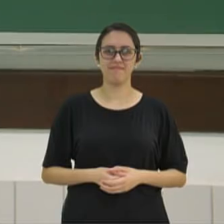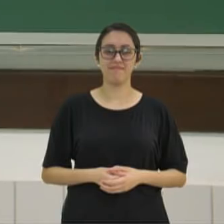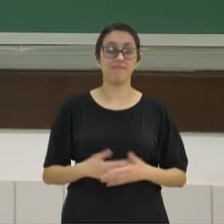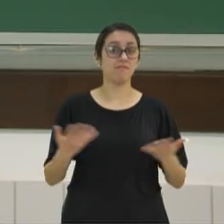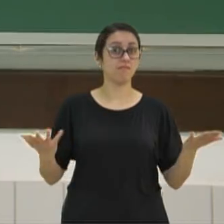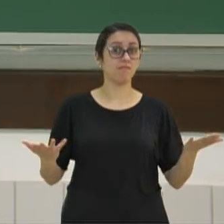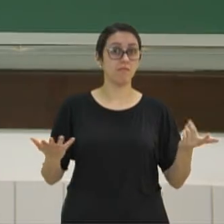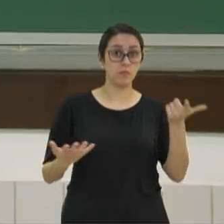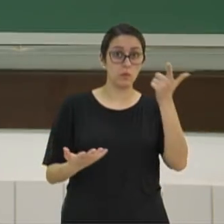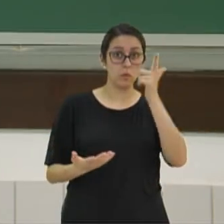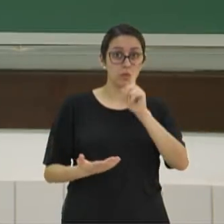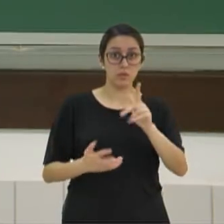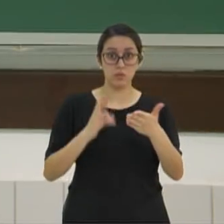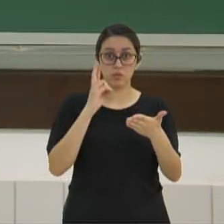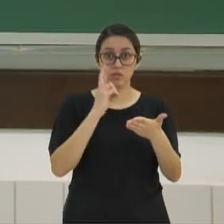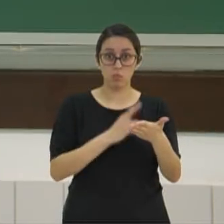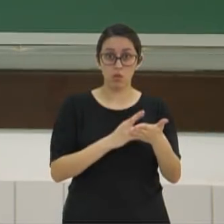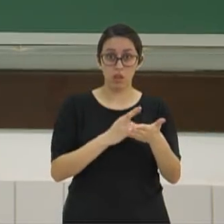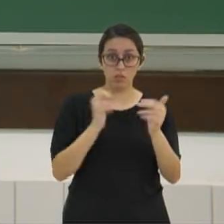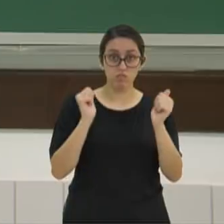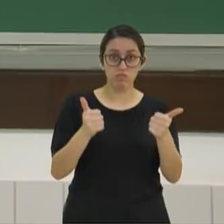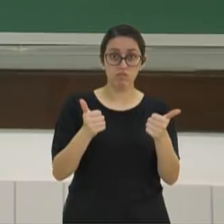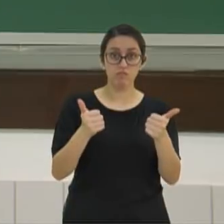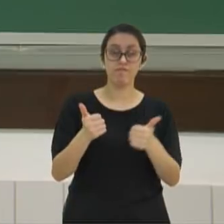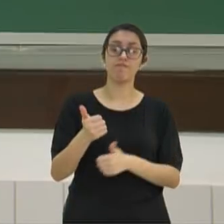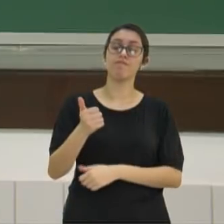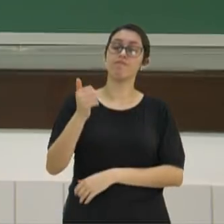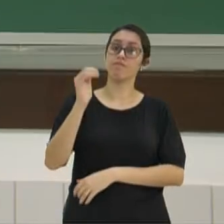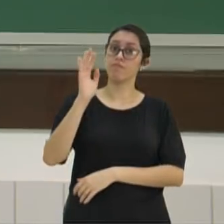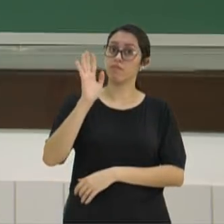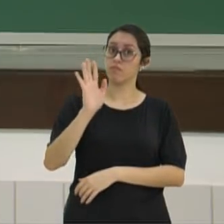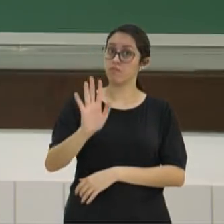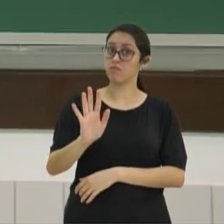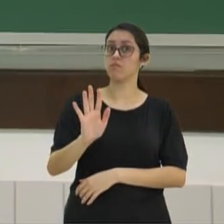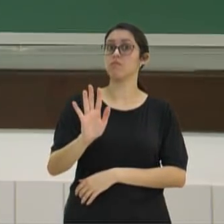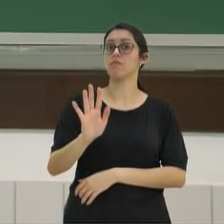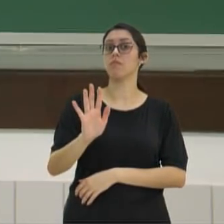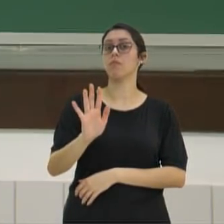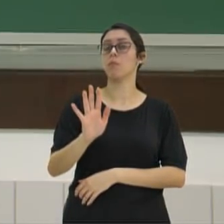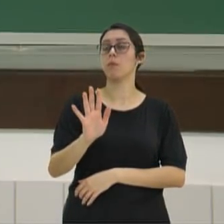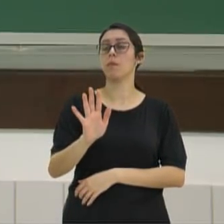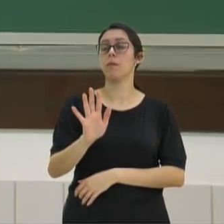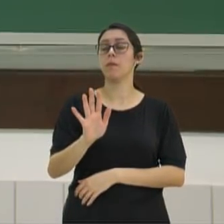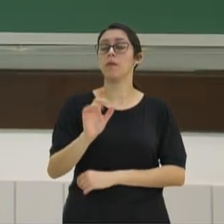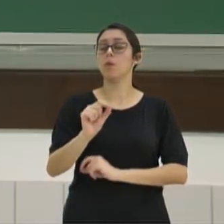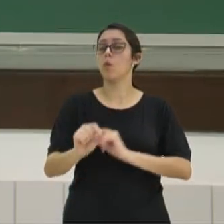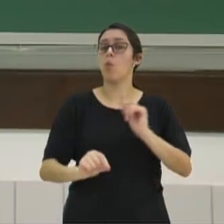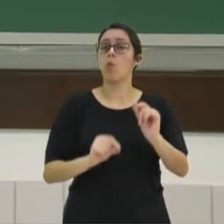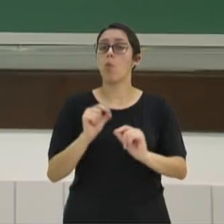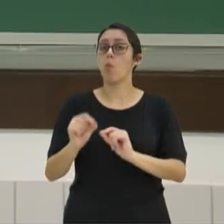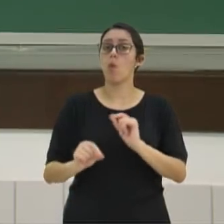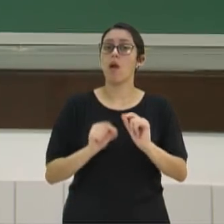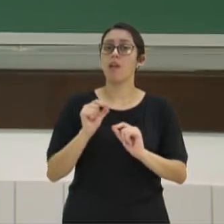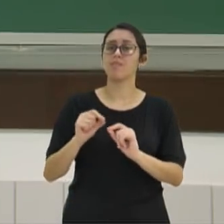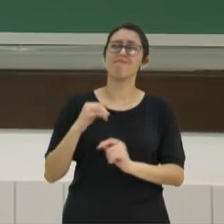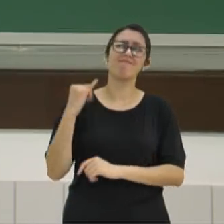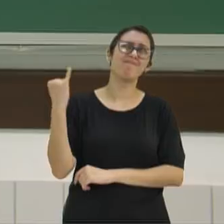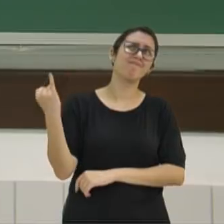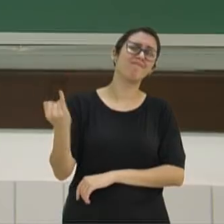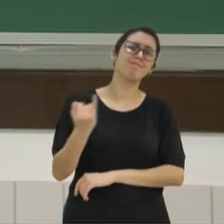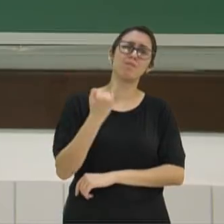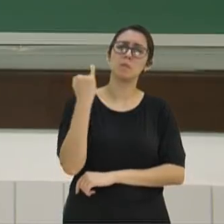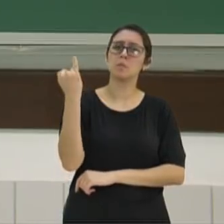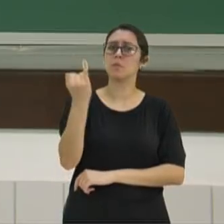aí, conseguiram resolver? Gente, o mais, vamos dizer assim, importante, vamos dizer